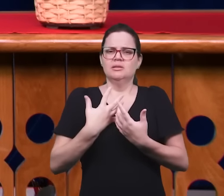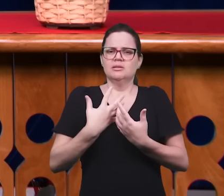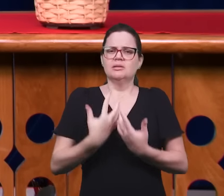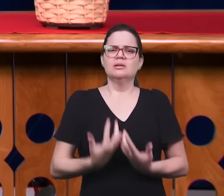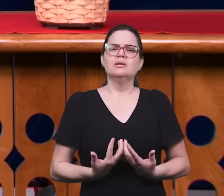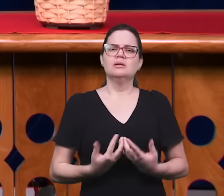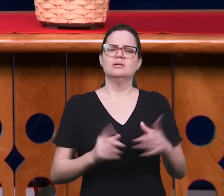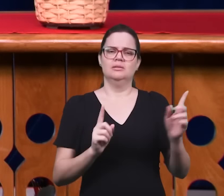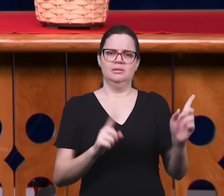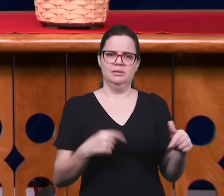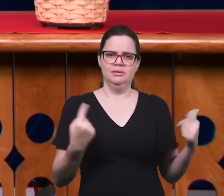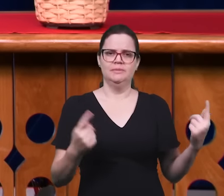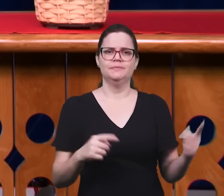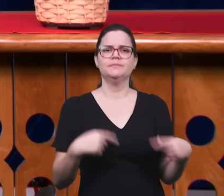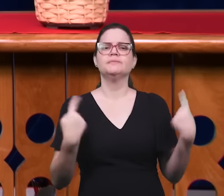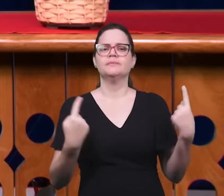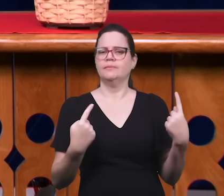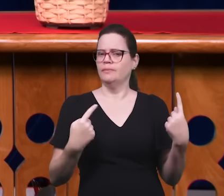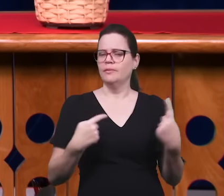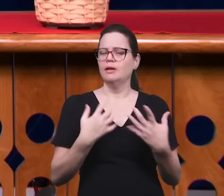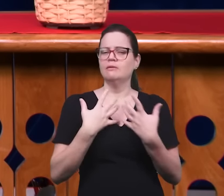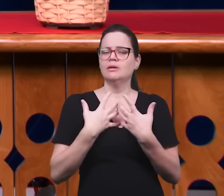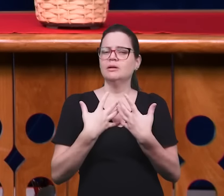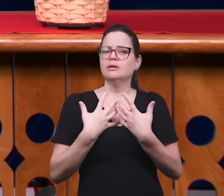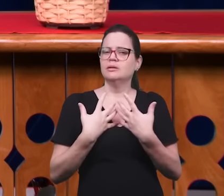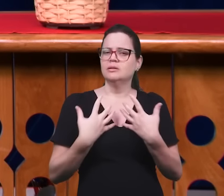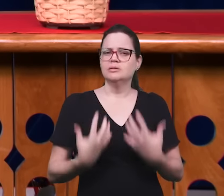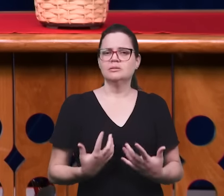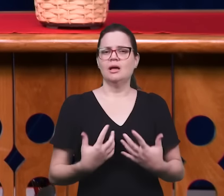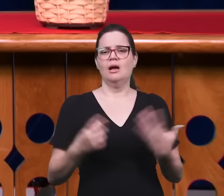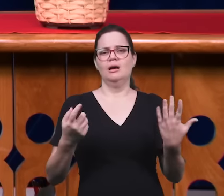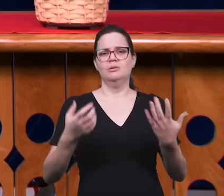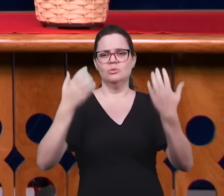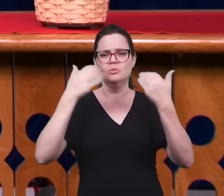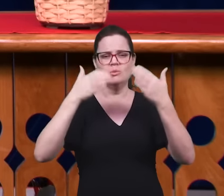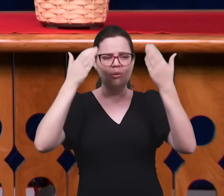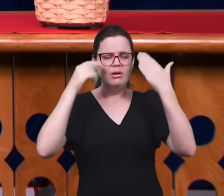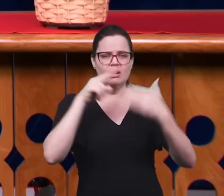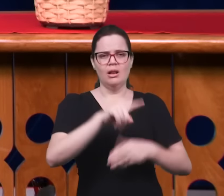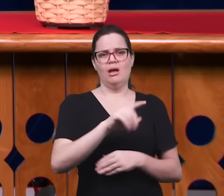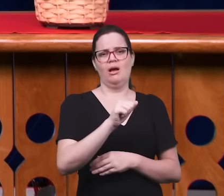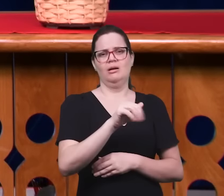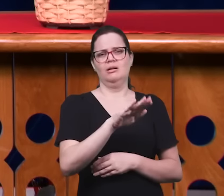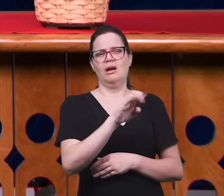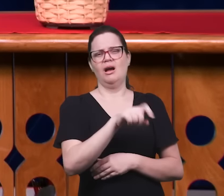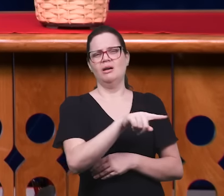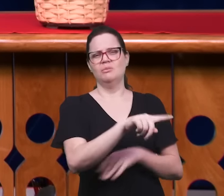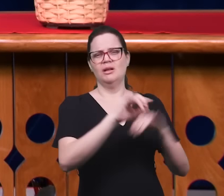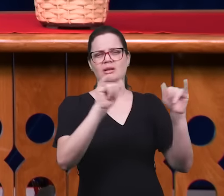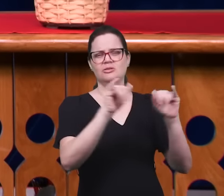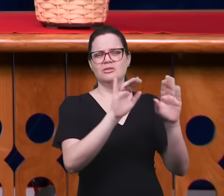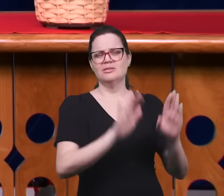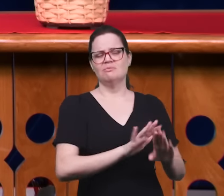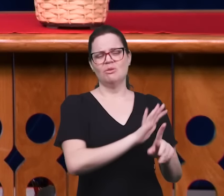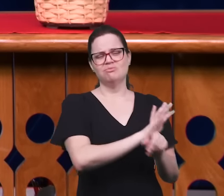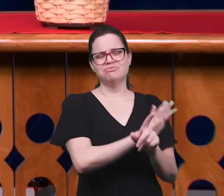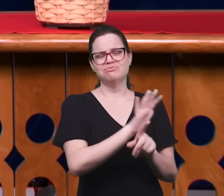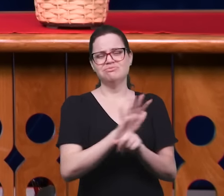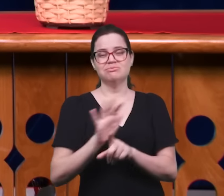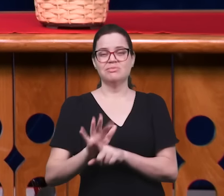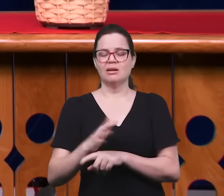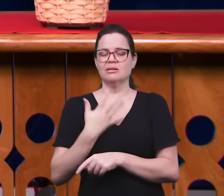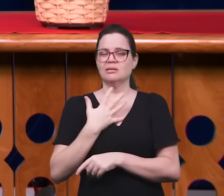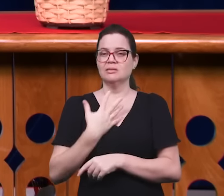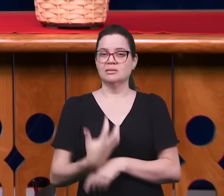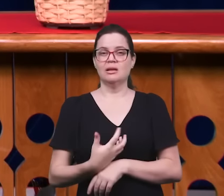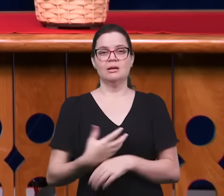com as perseguições, estava cansado com aquele reinado no qual ele estava inserido. E quando nós olhamos